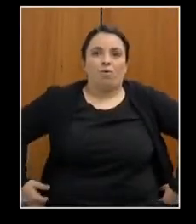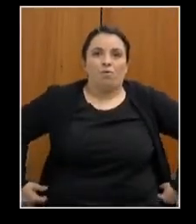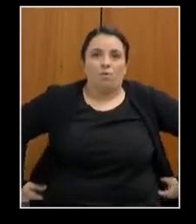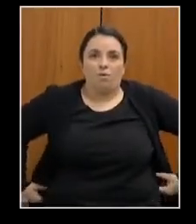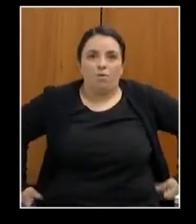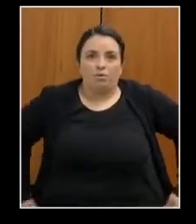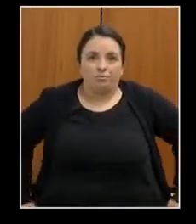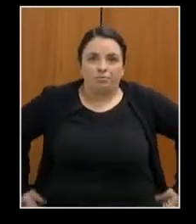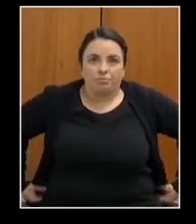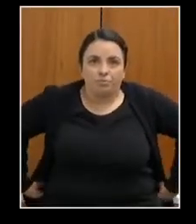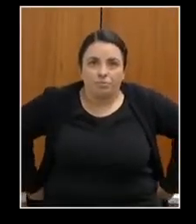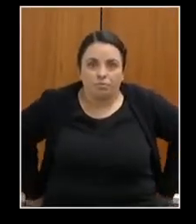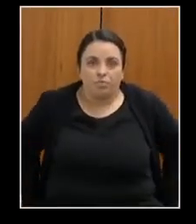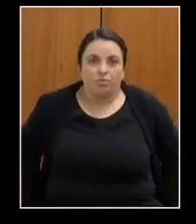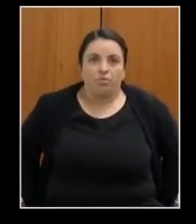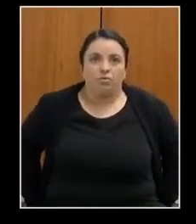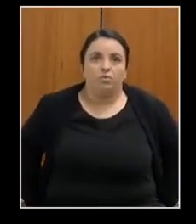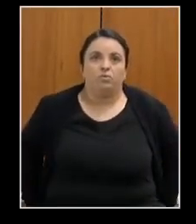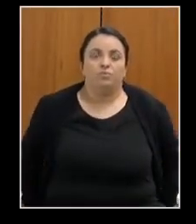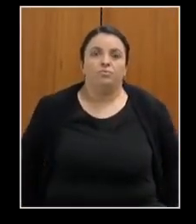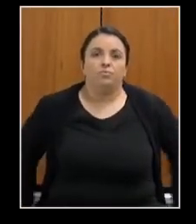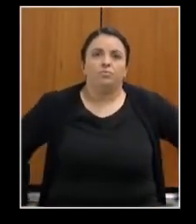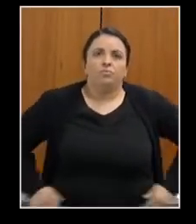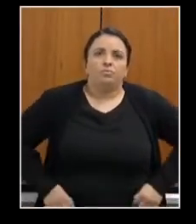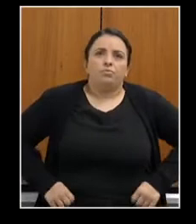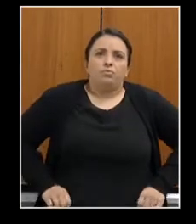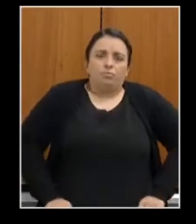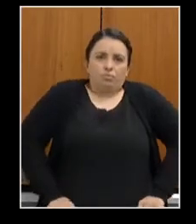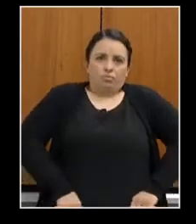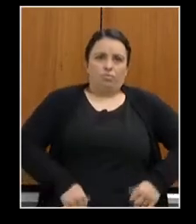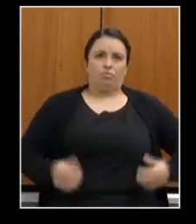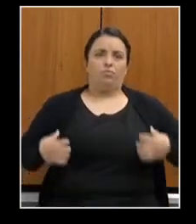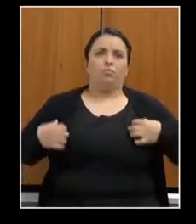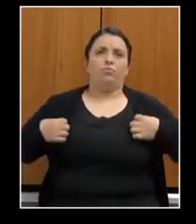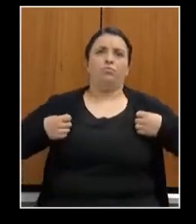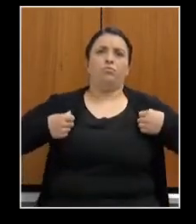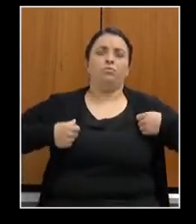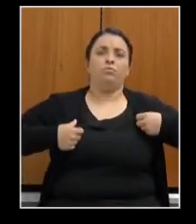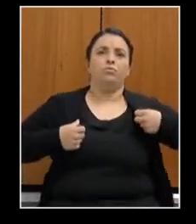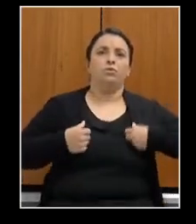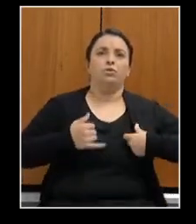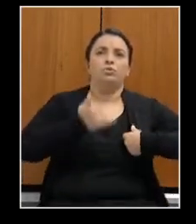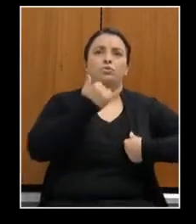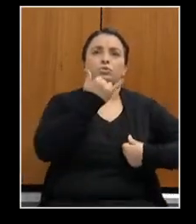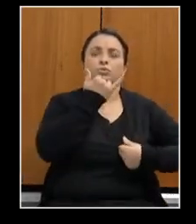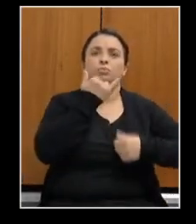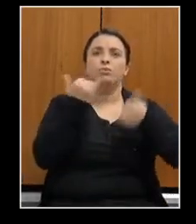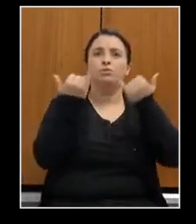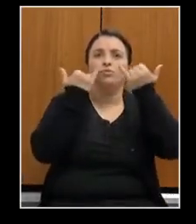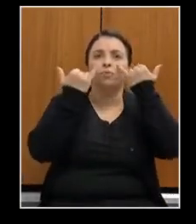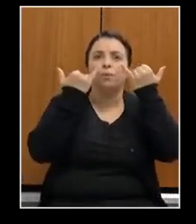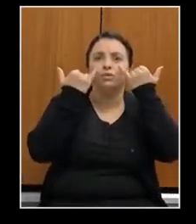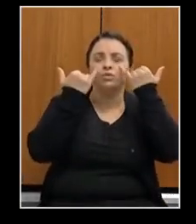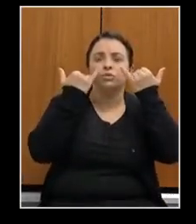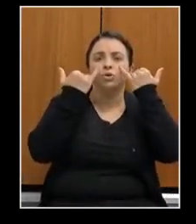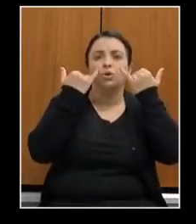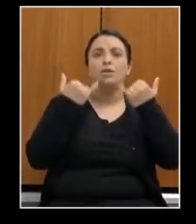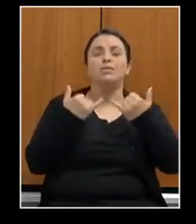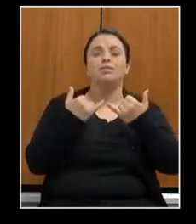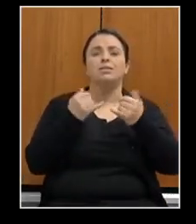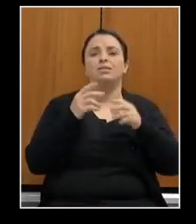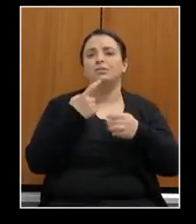me desculpe boa madrugada me desculpe mas é as informações que a gente tem aqui de Passo de Minas em relação ao retorno das aulas